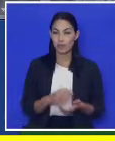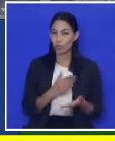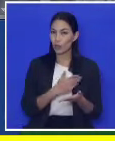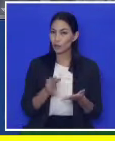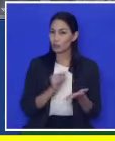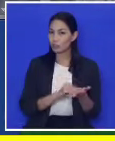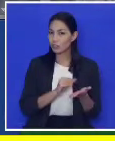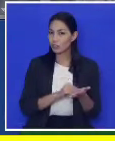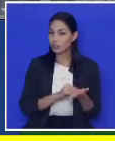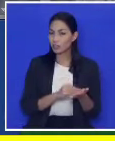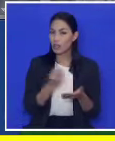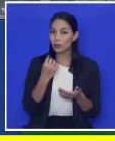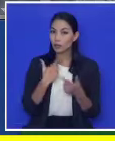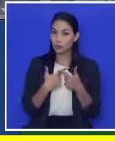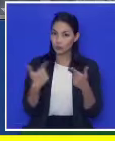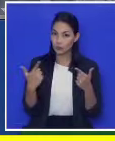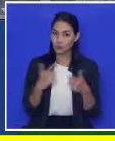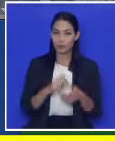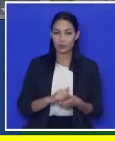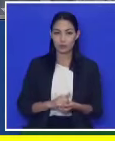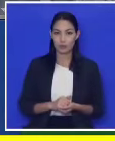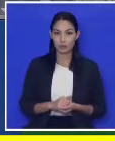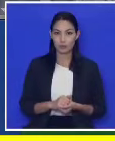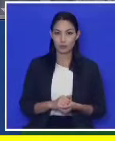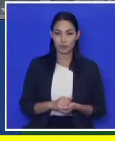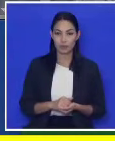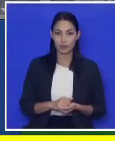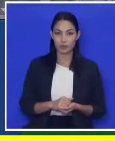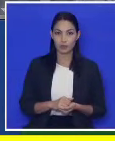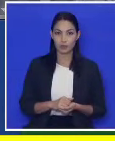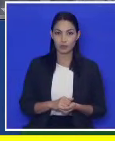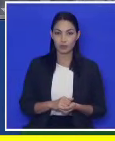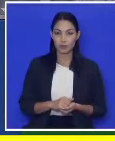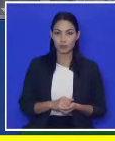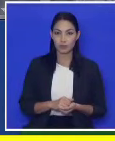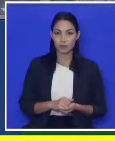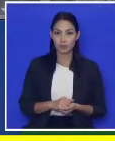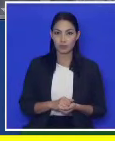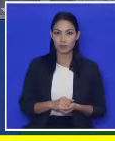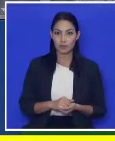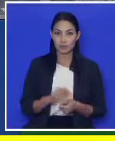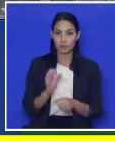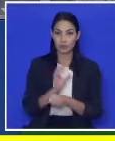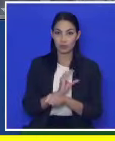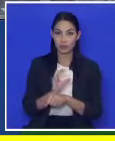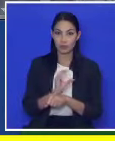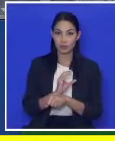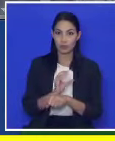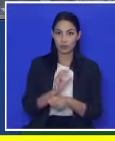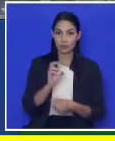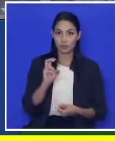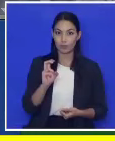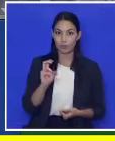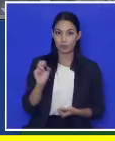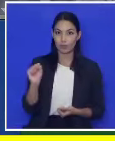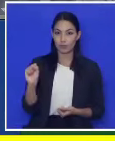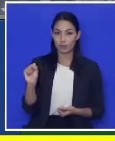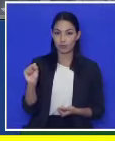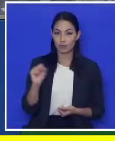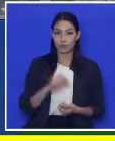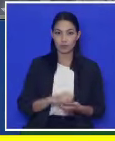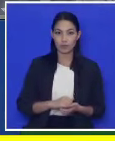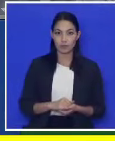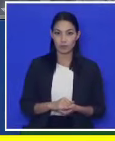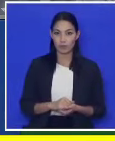Começou marcando, boa sorte. Mais uma bola saindo do globo. Cinza, 58.